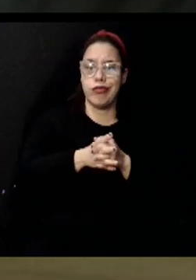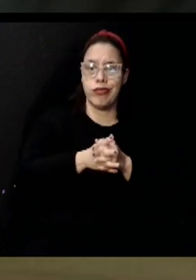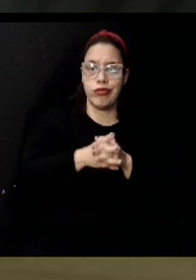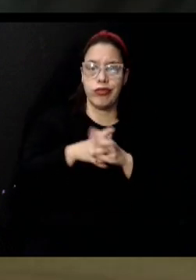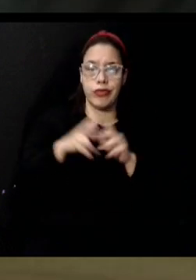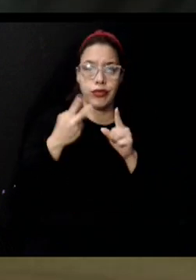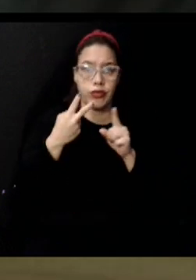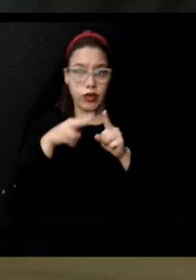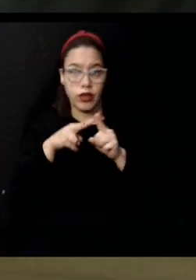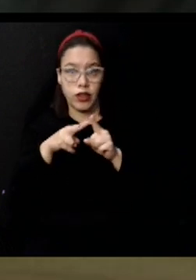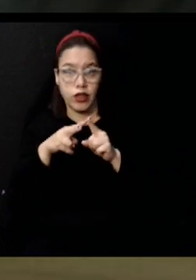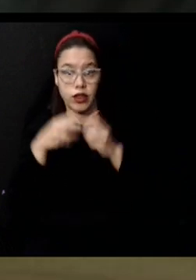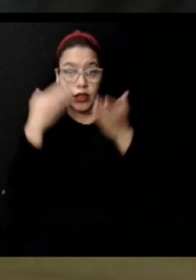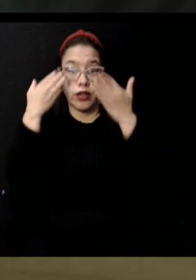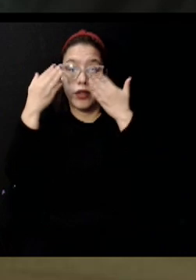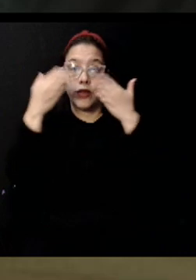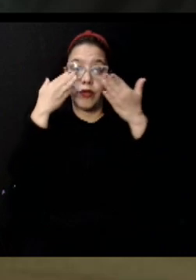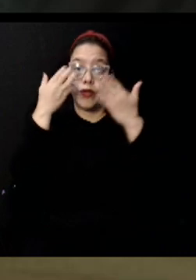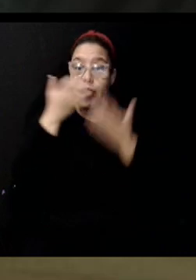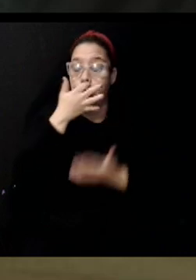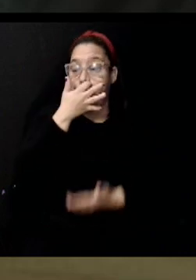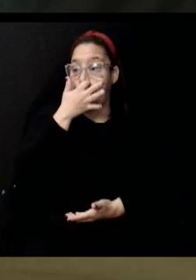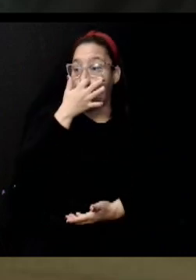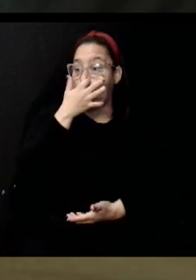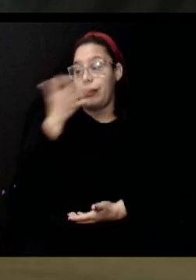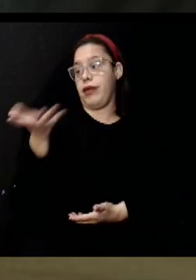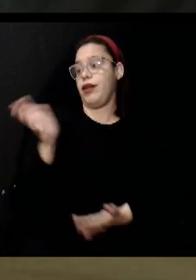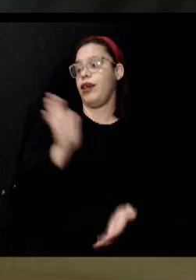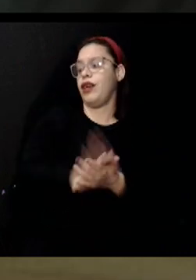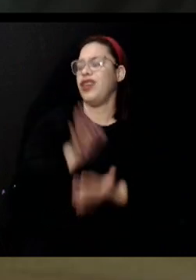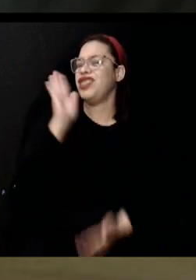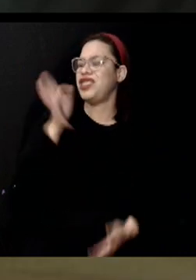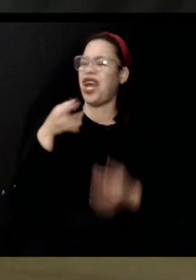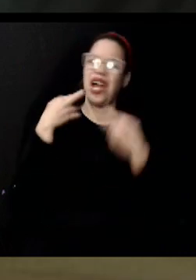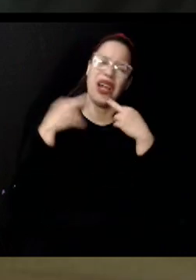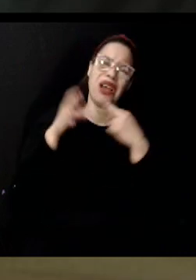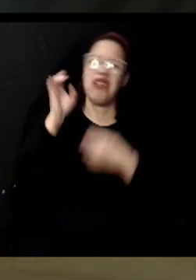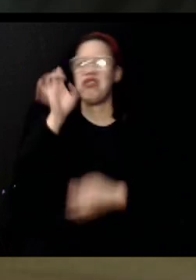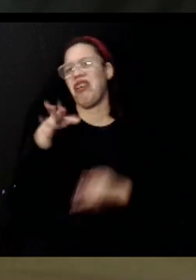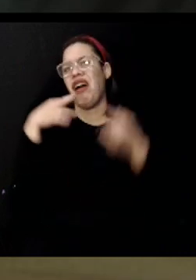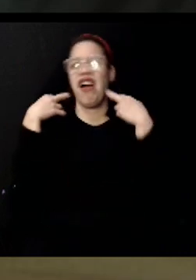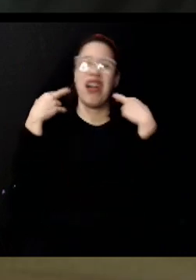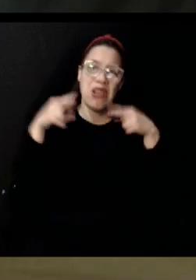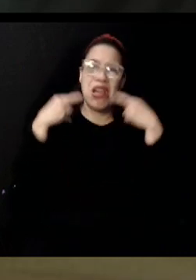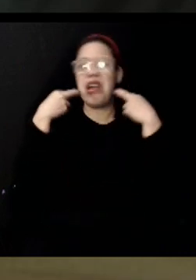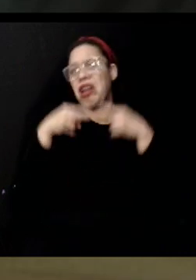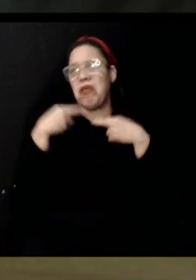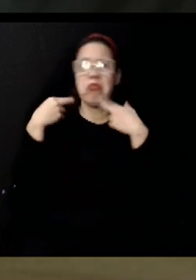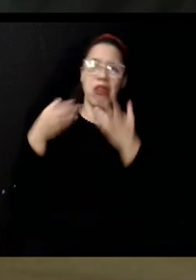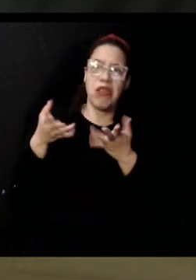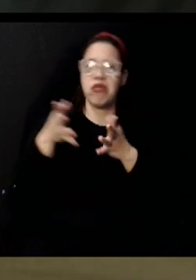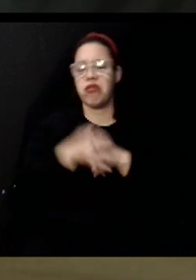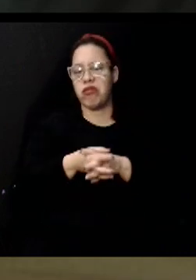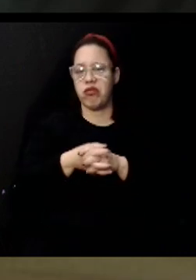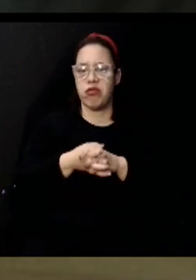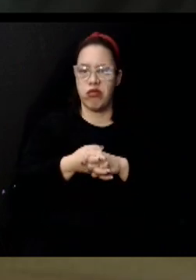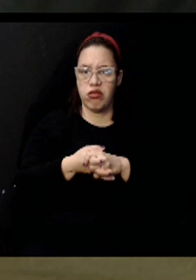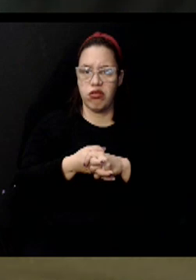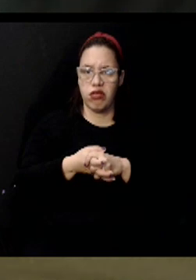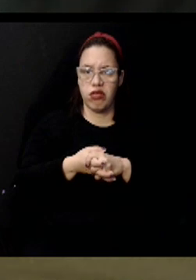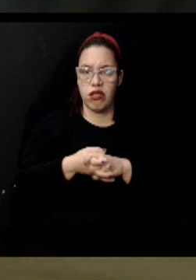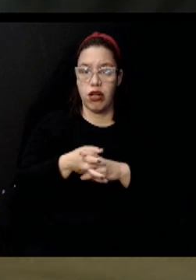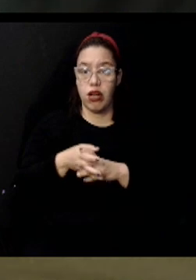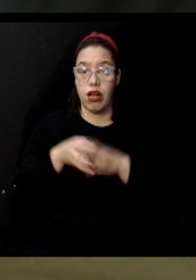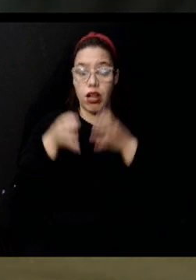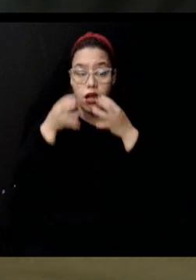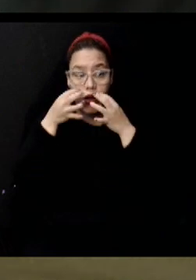têm. que vem por trás, Não, né, E daí exato. fala: da "Poxa, tá reclamação. reclamando, só reclama", então é importante também a gente se atentar,